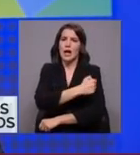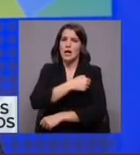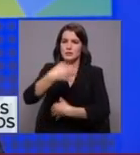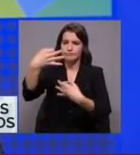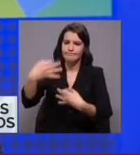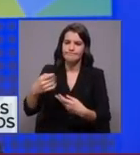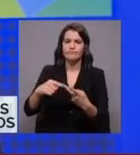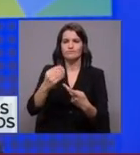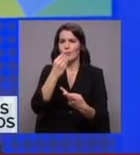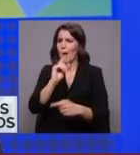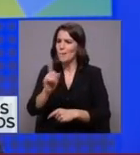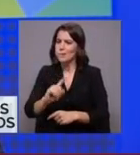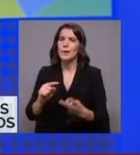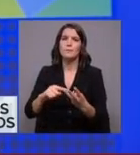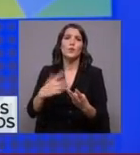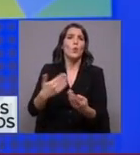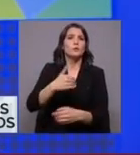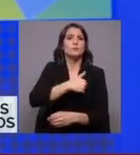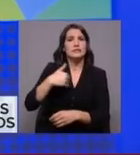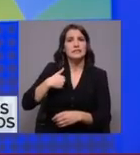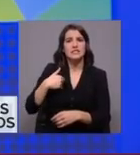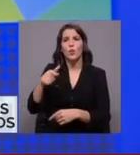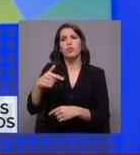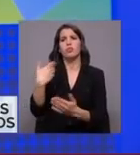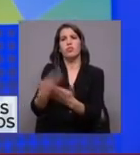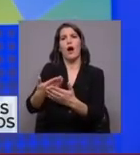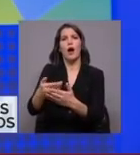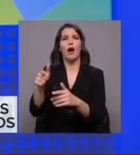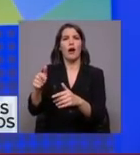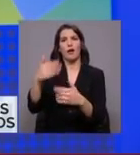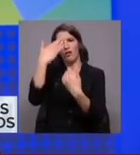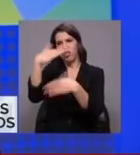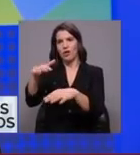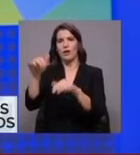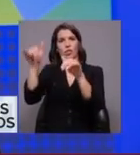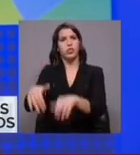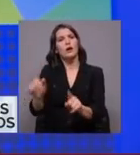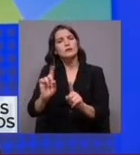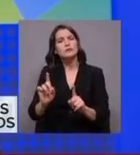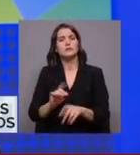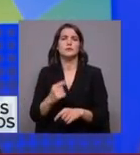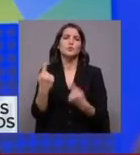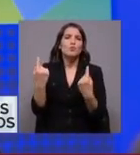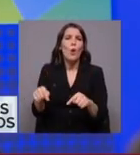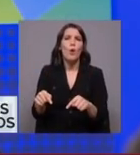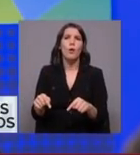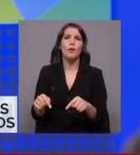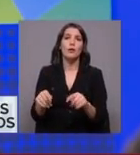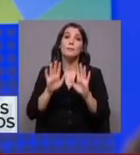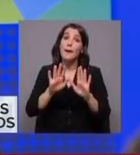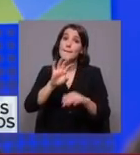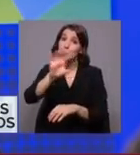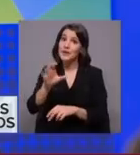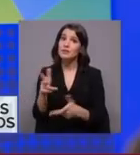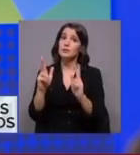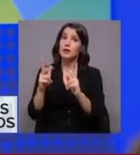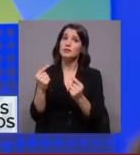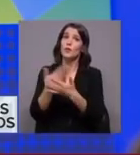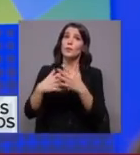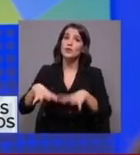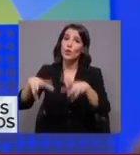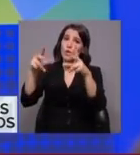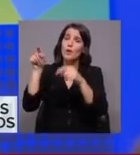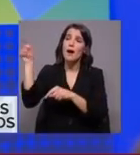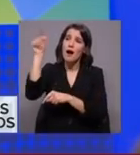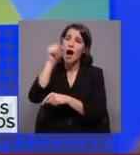condigna alimentação público no colher de saúde não ficamos válidos não só apenas nessas agora isso acontece em países liberais com o desenvolvimento econômico